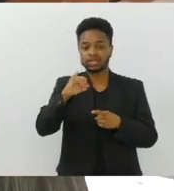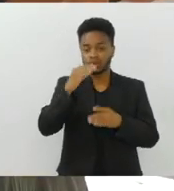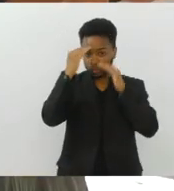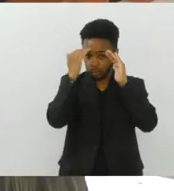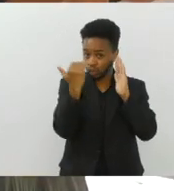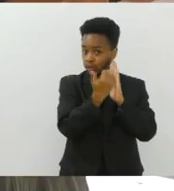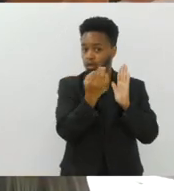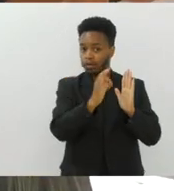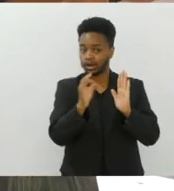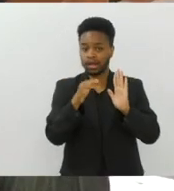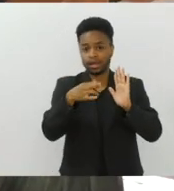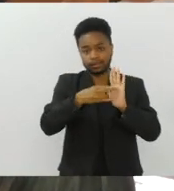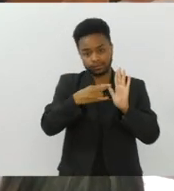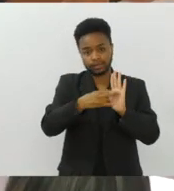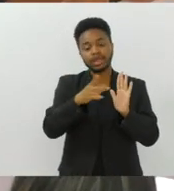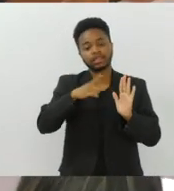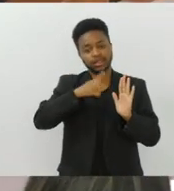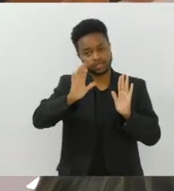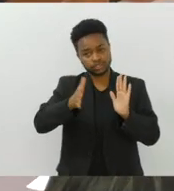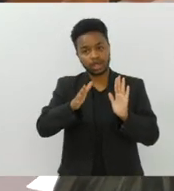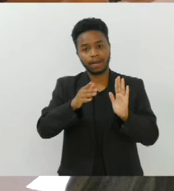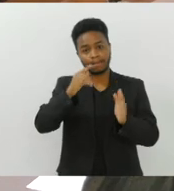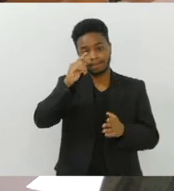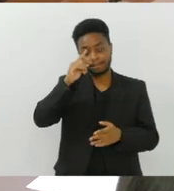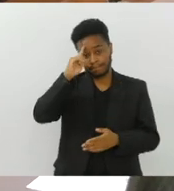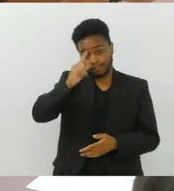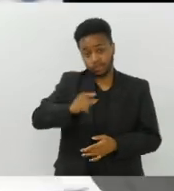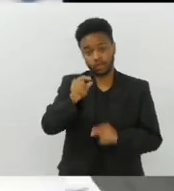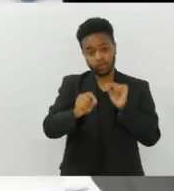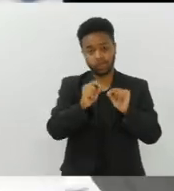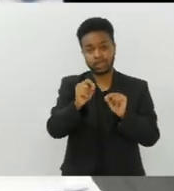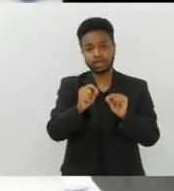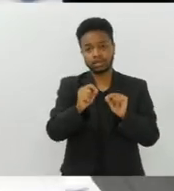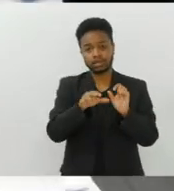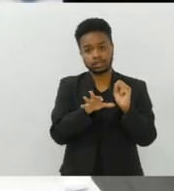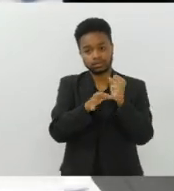como nós tivemos, inclusive, um mandado de segurança